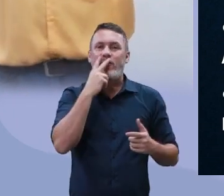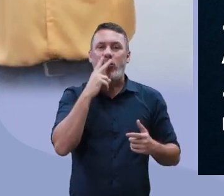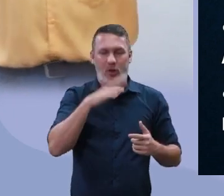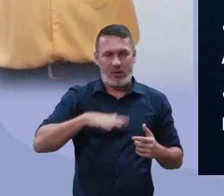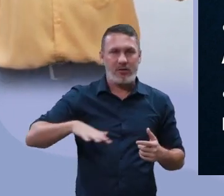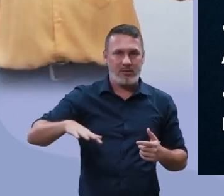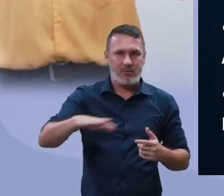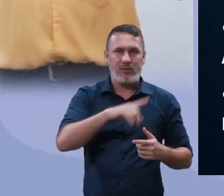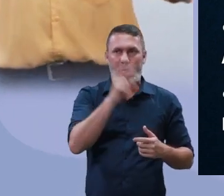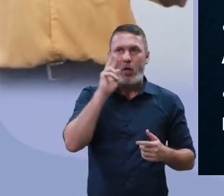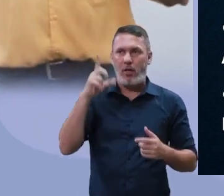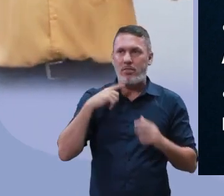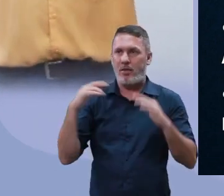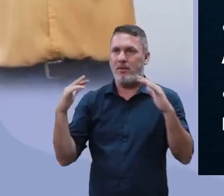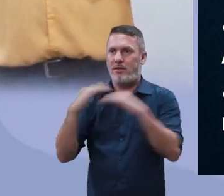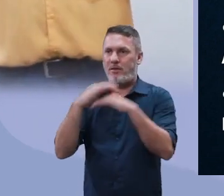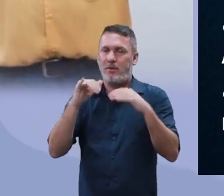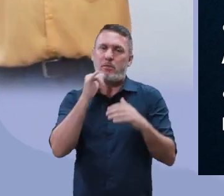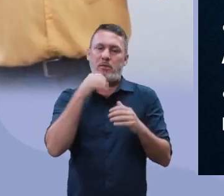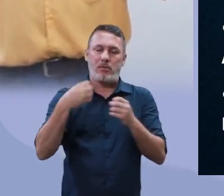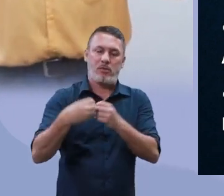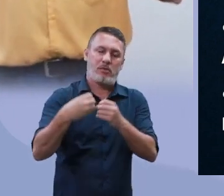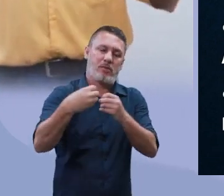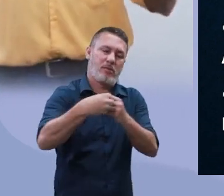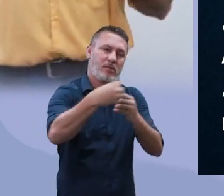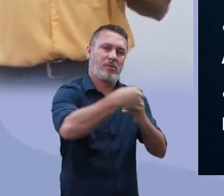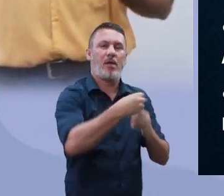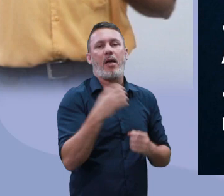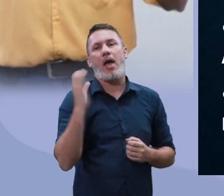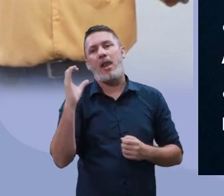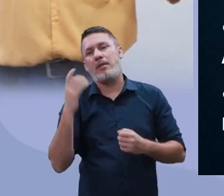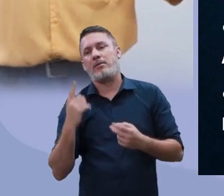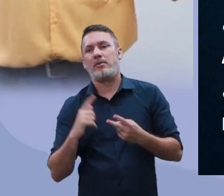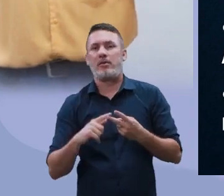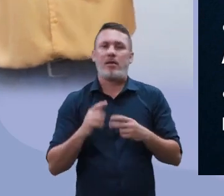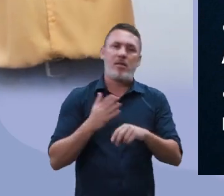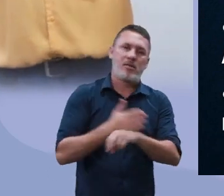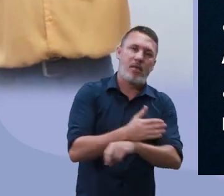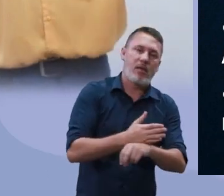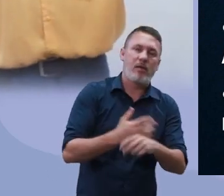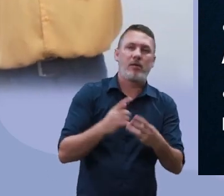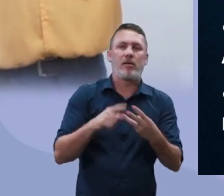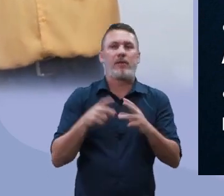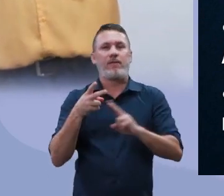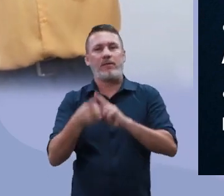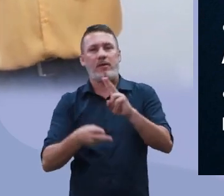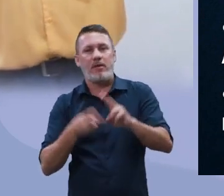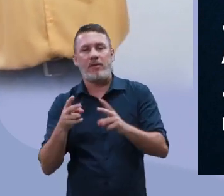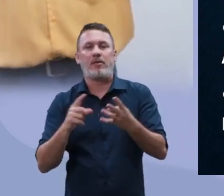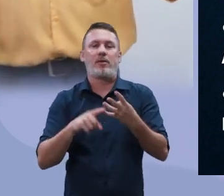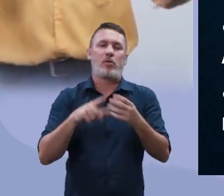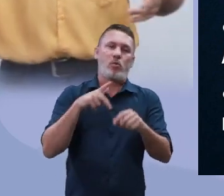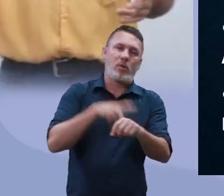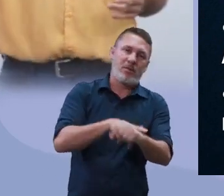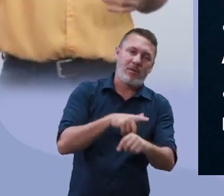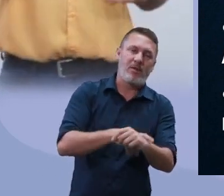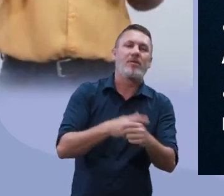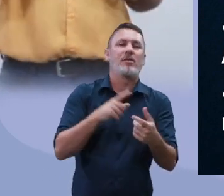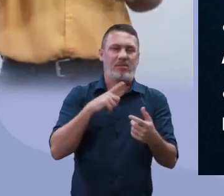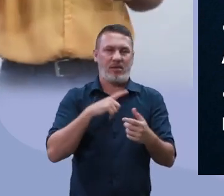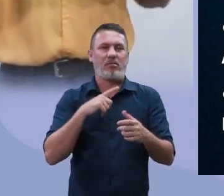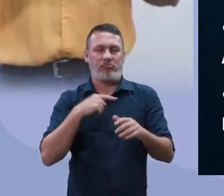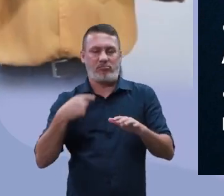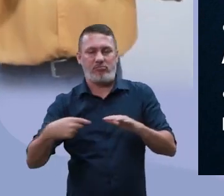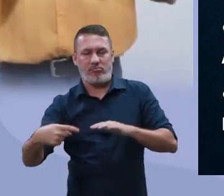região da Grande Vitória, temos as nossas cidades satélites periféricas aqui, como Cariacica, Serra, Viana, Guarapari,